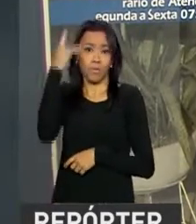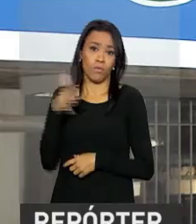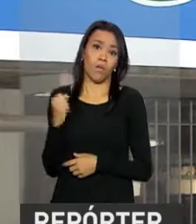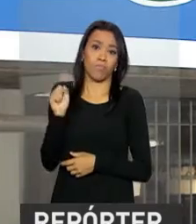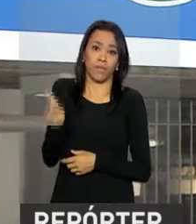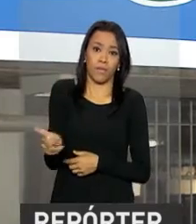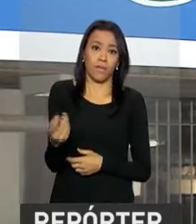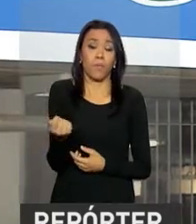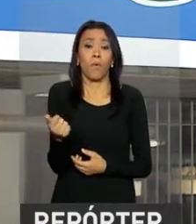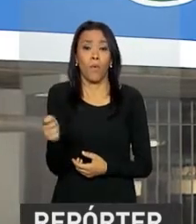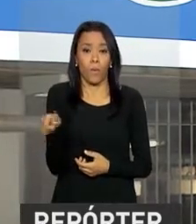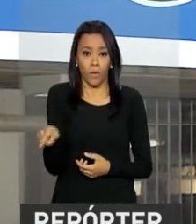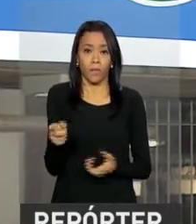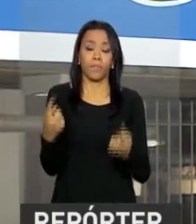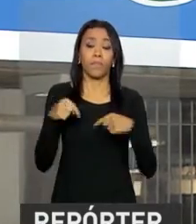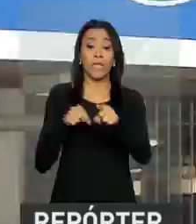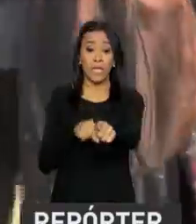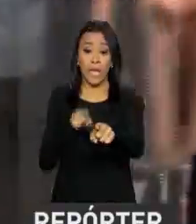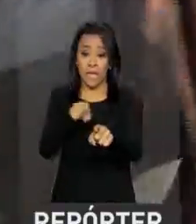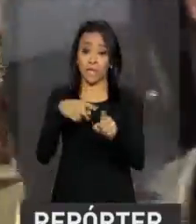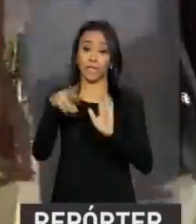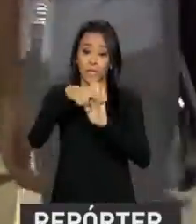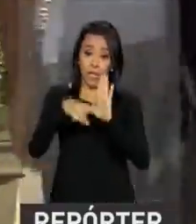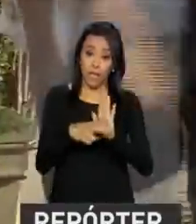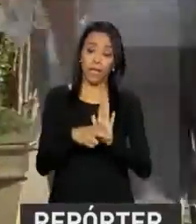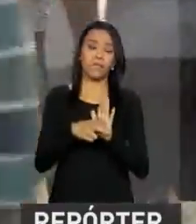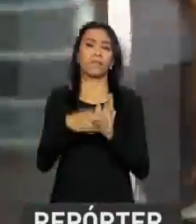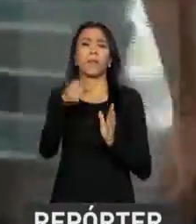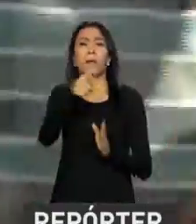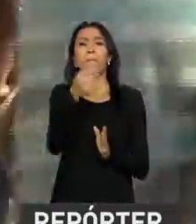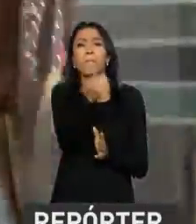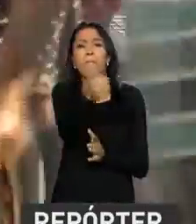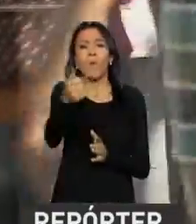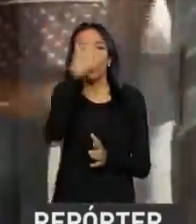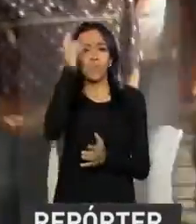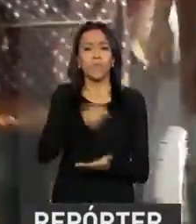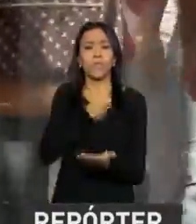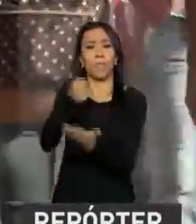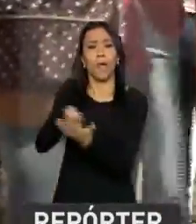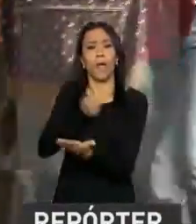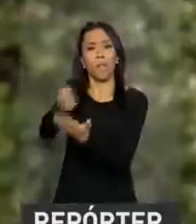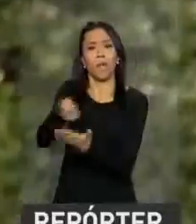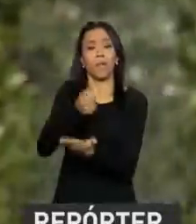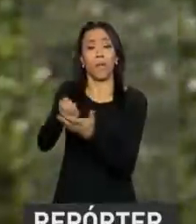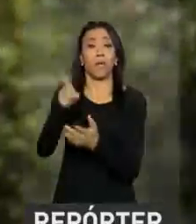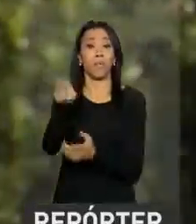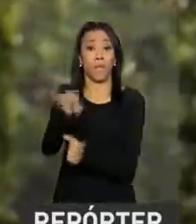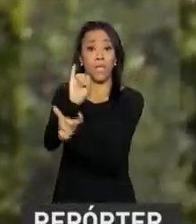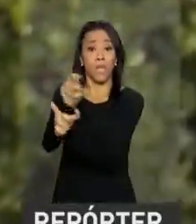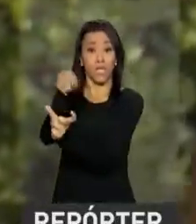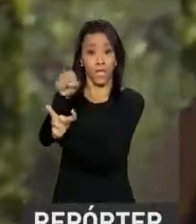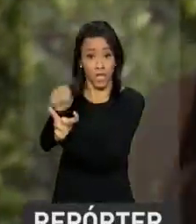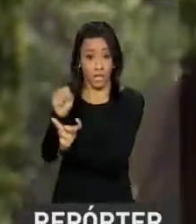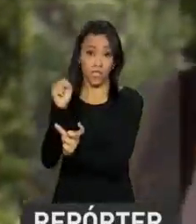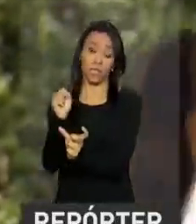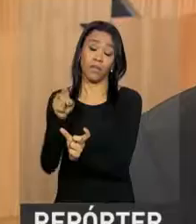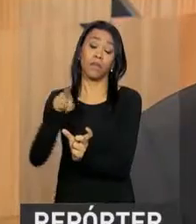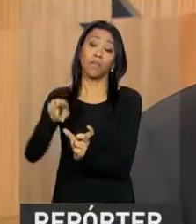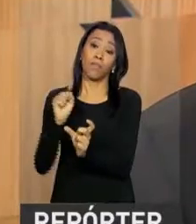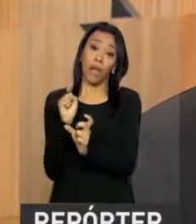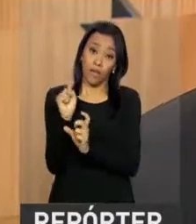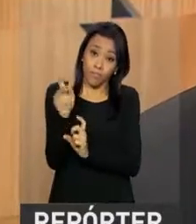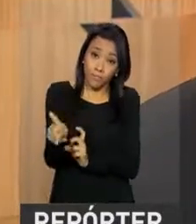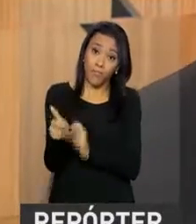financiamento do sistema previdenciário já que cada vez menos pessoas contribuem para pagar a aposentadoria de cada vez mais pessoas